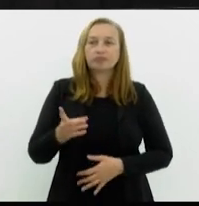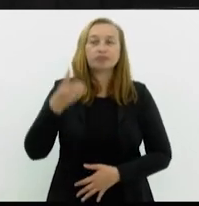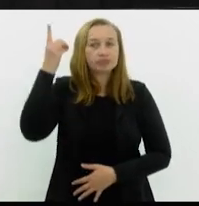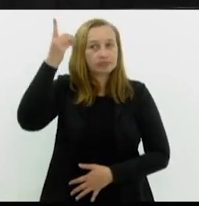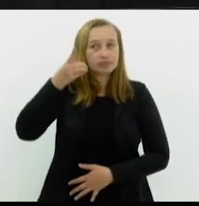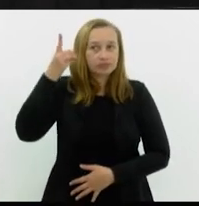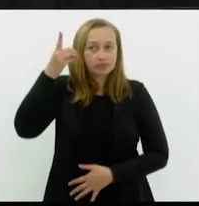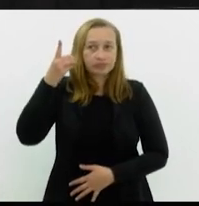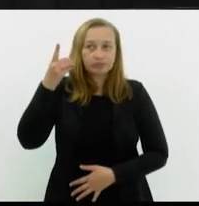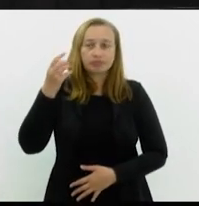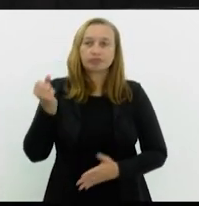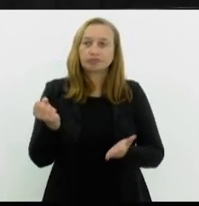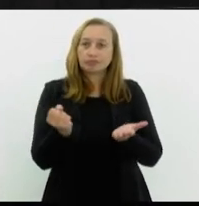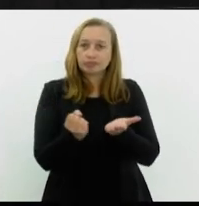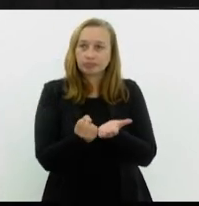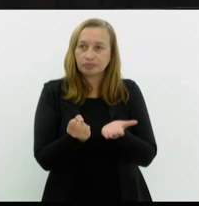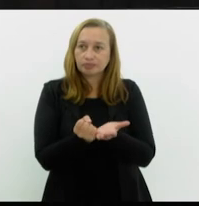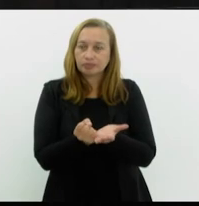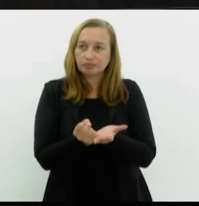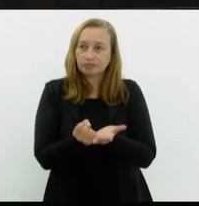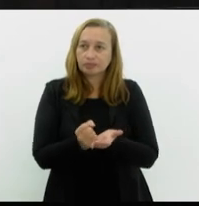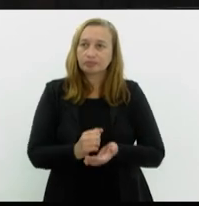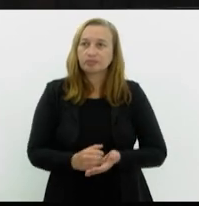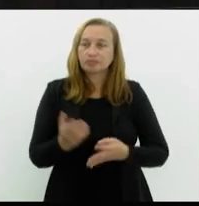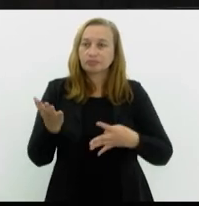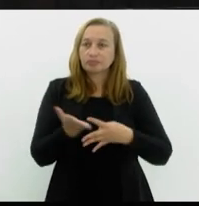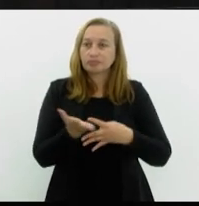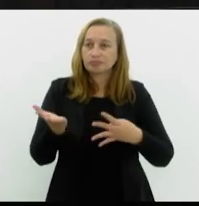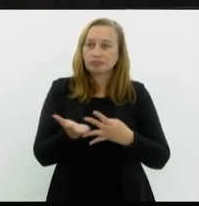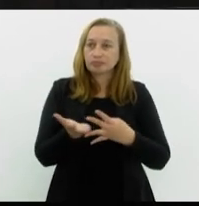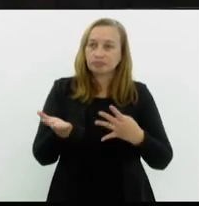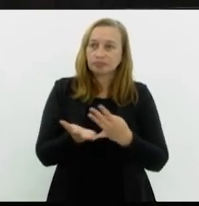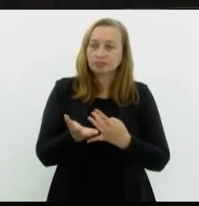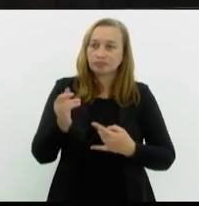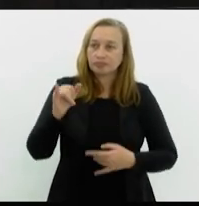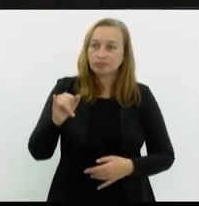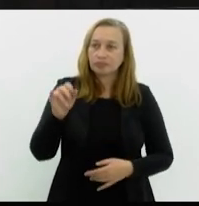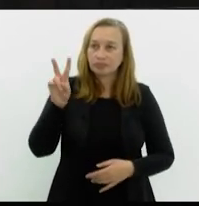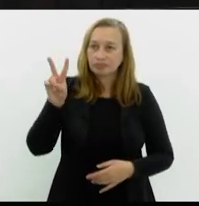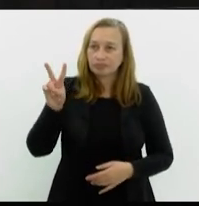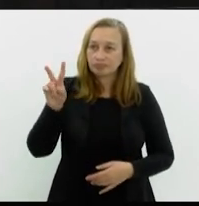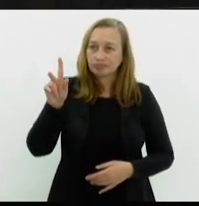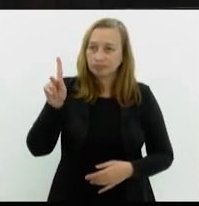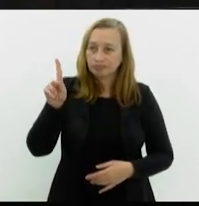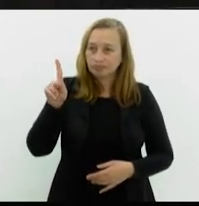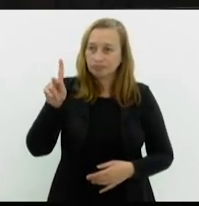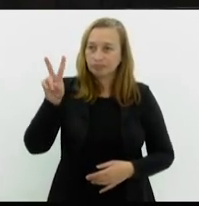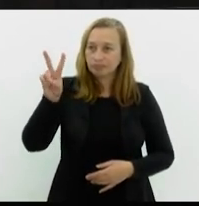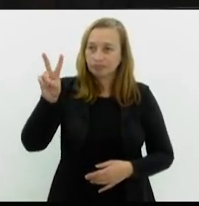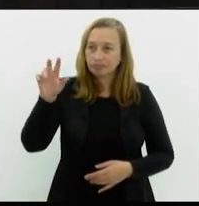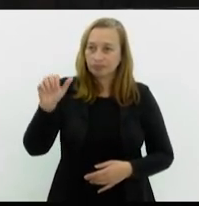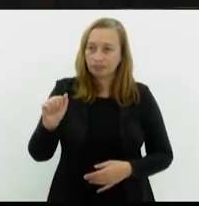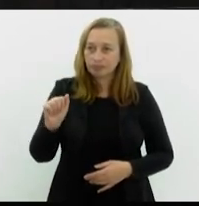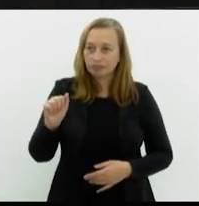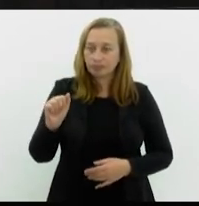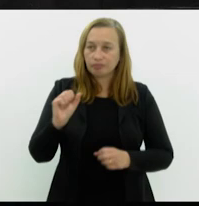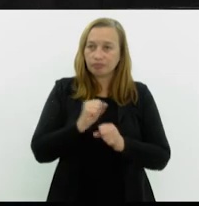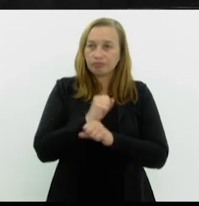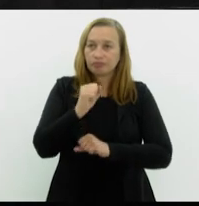Samuel Malafaia, que parcela o seu IPVA todo ano, mas apenas